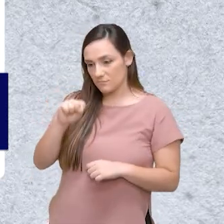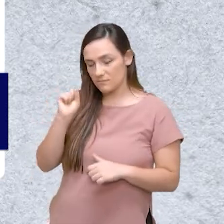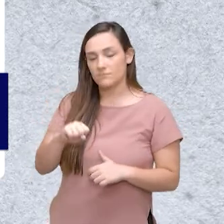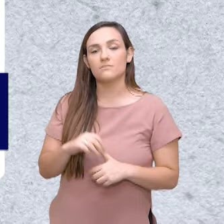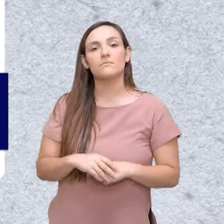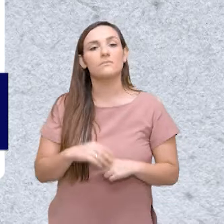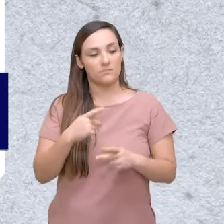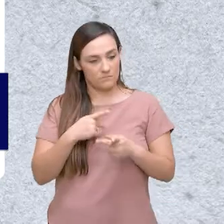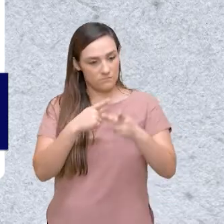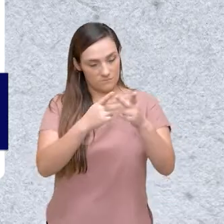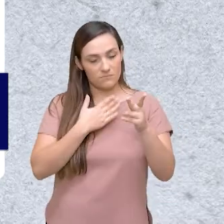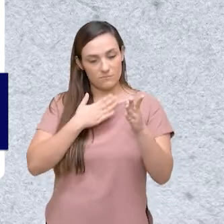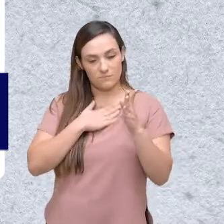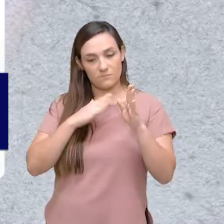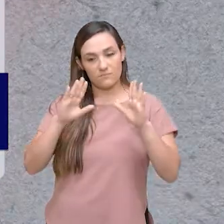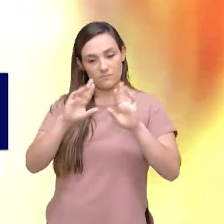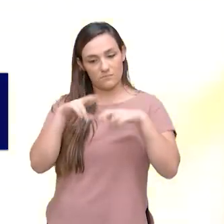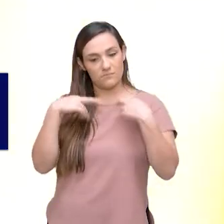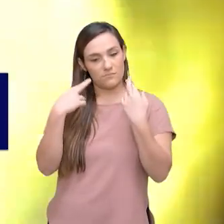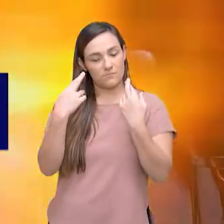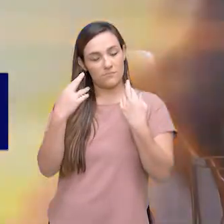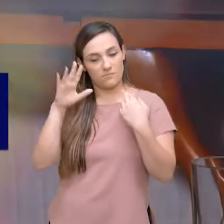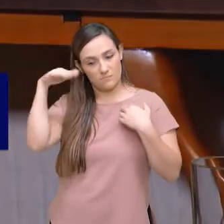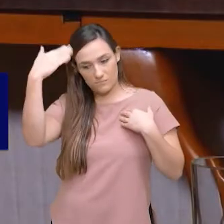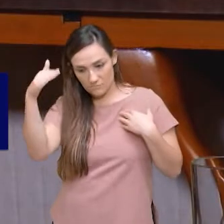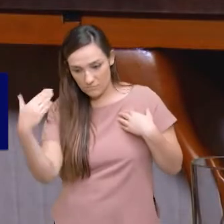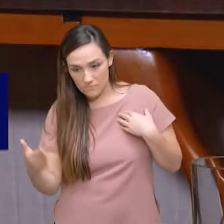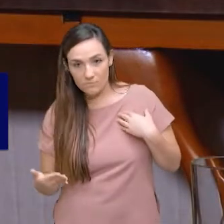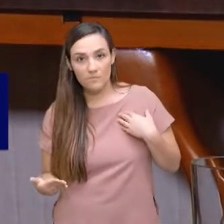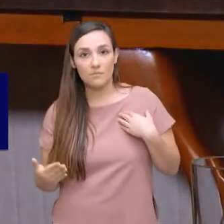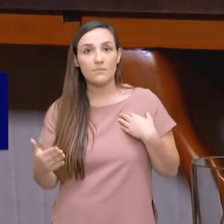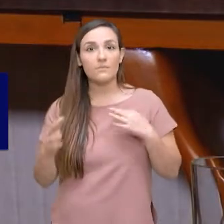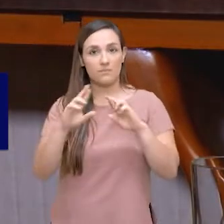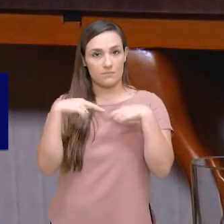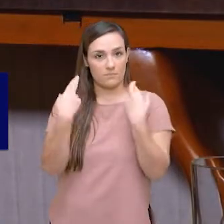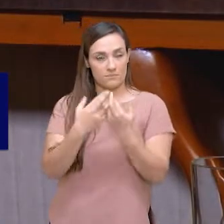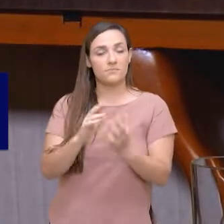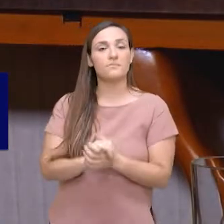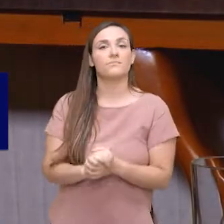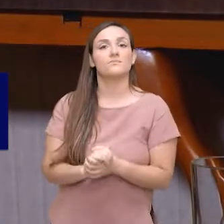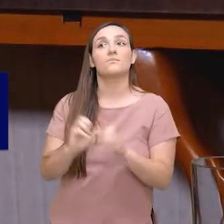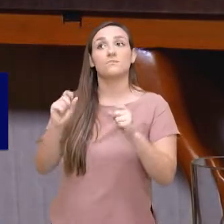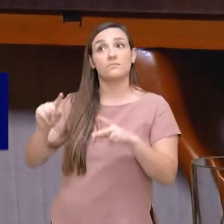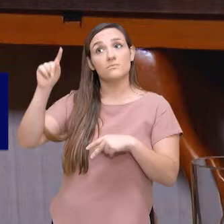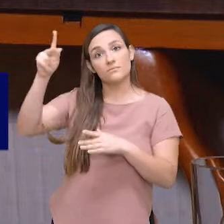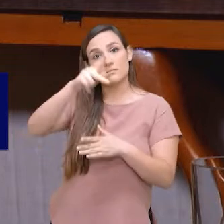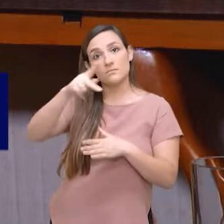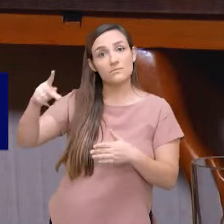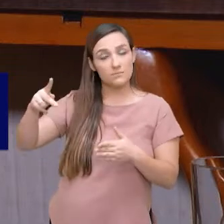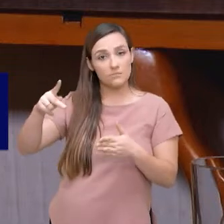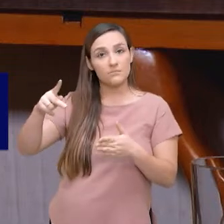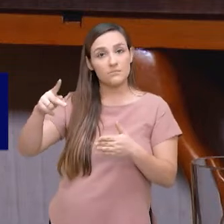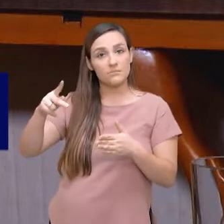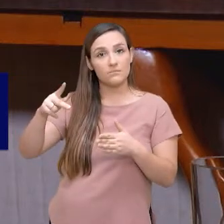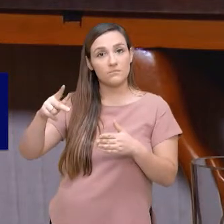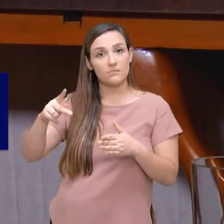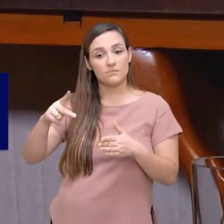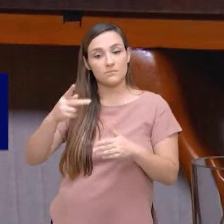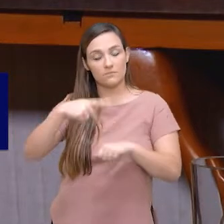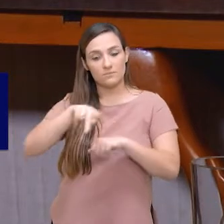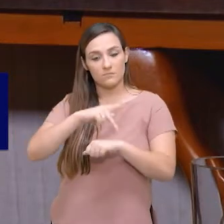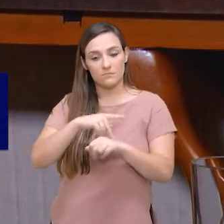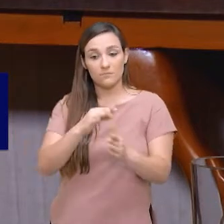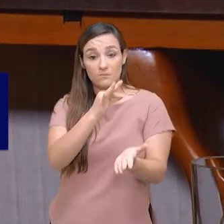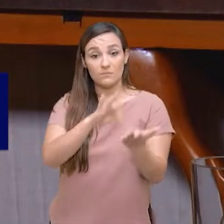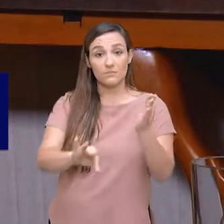estadual. Foi convidado para essa cerimônia. Bom, o presidente da República assinou a lei e entregou